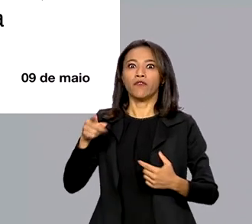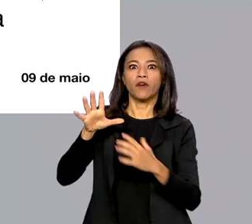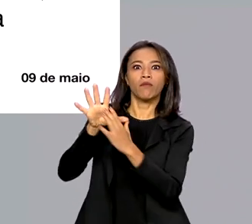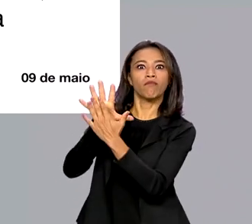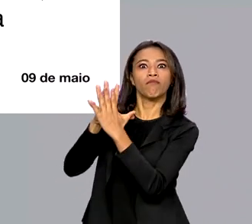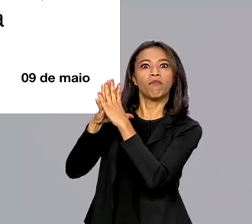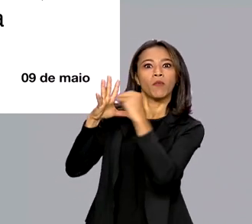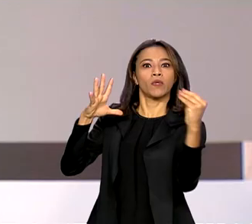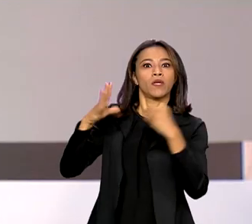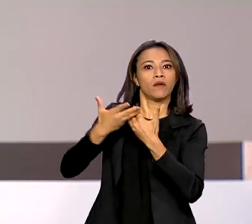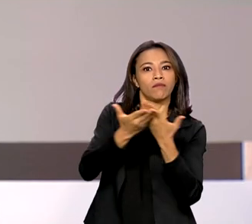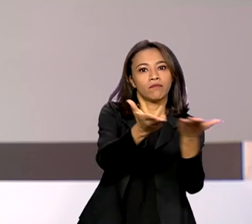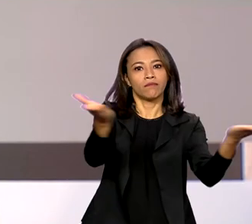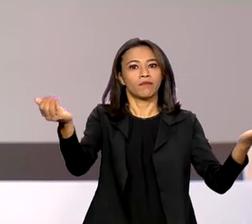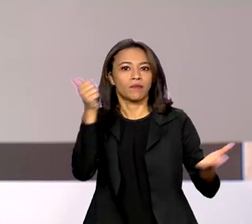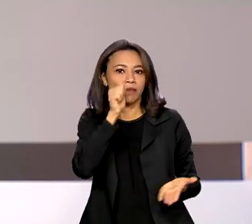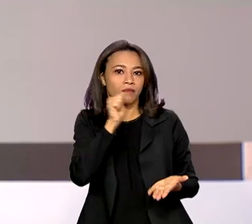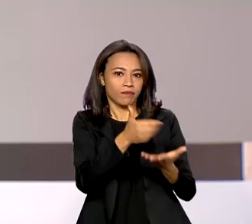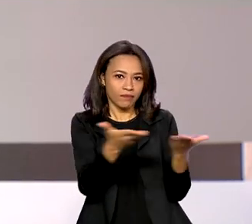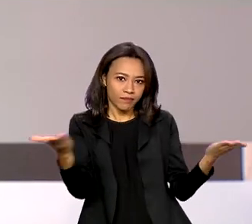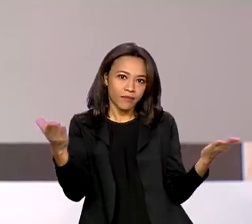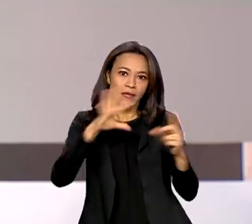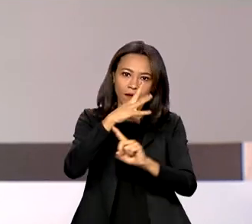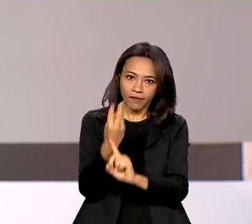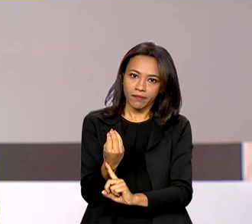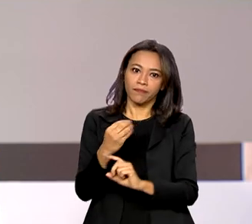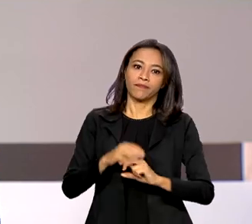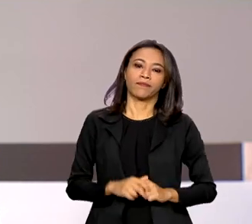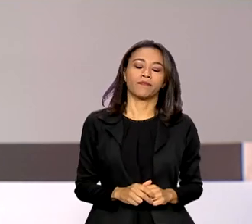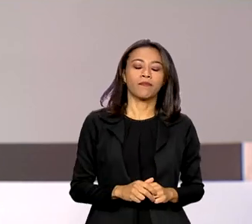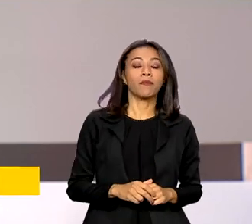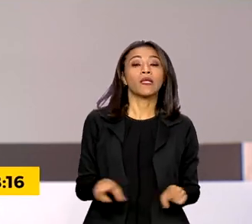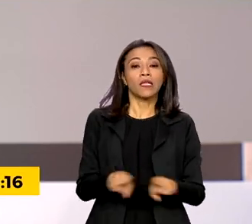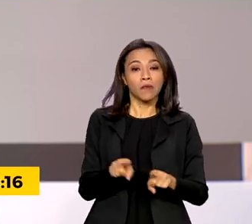na arte. E o presidente Lula também